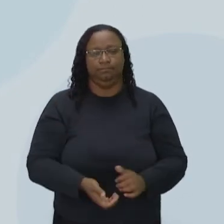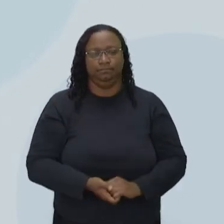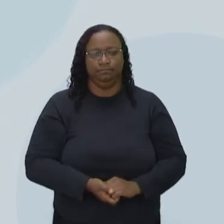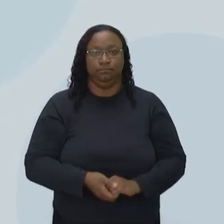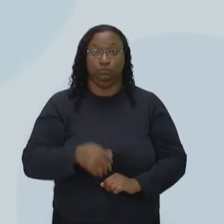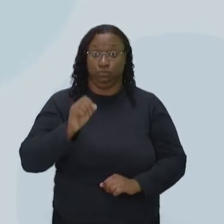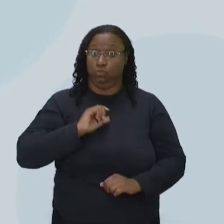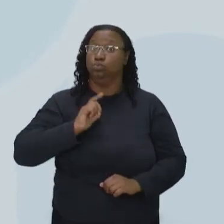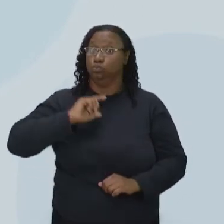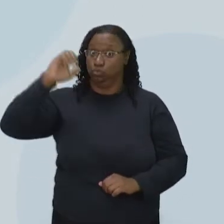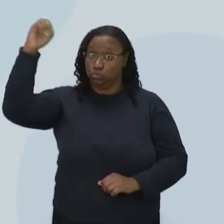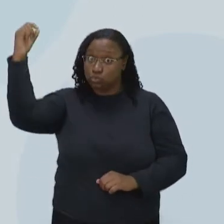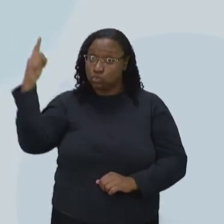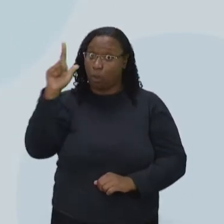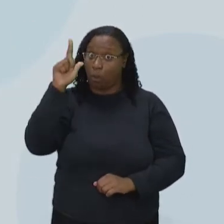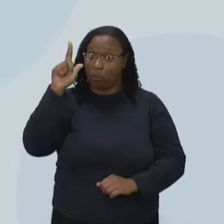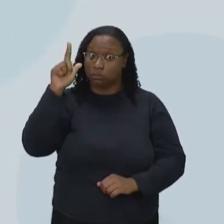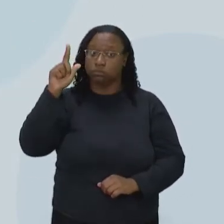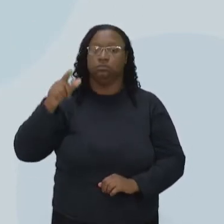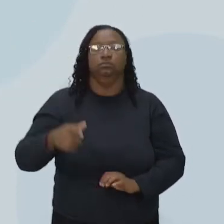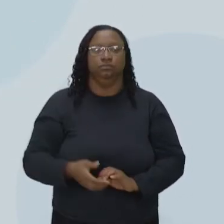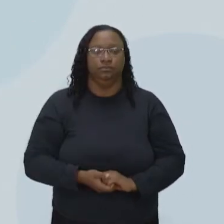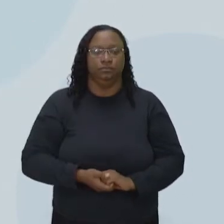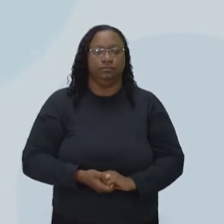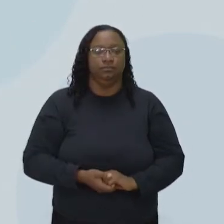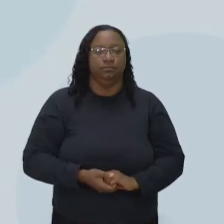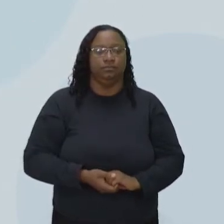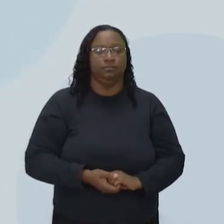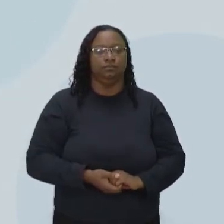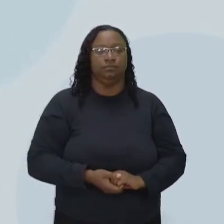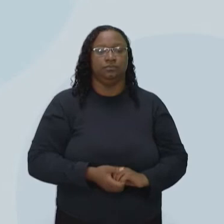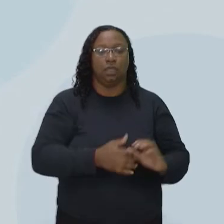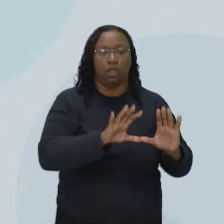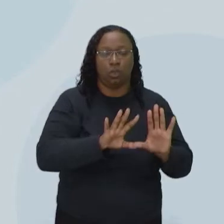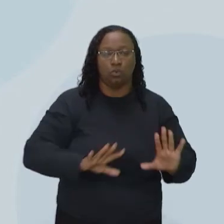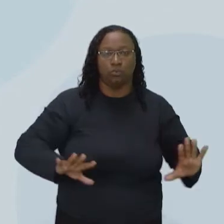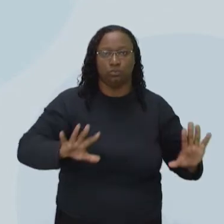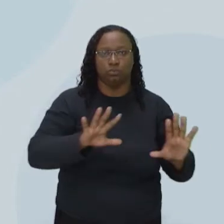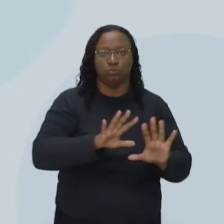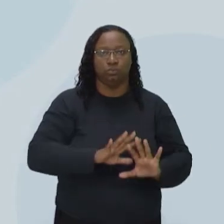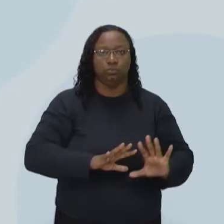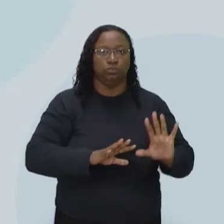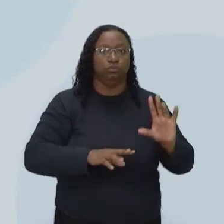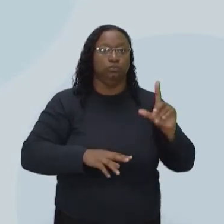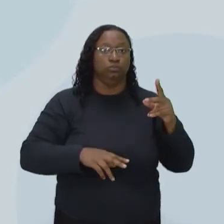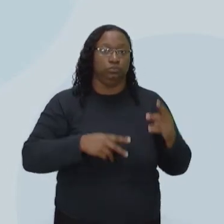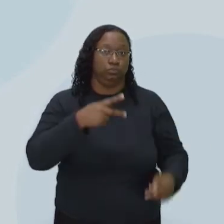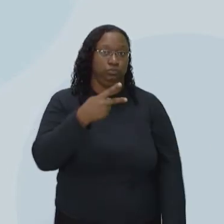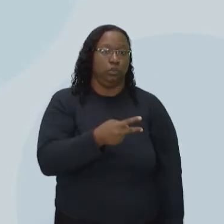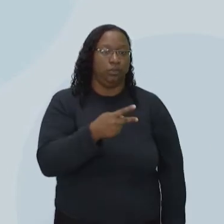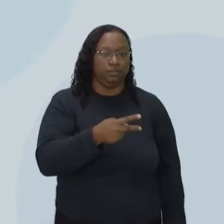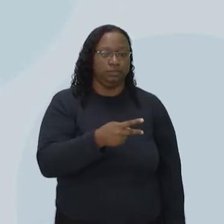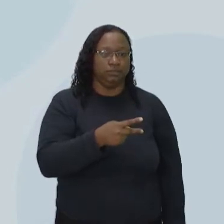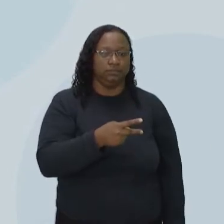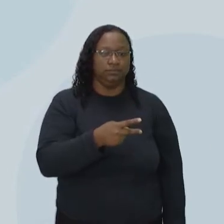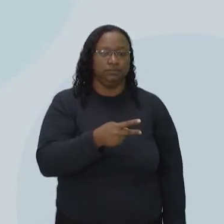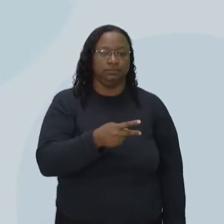do Sol. E aí eu vou ter o fluxo 2, fluxo luminoso 2, fazendo 100